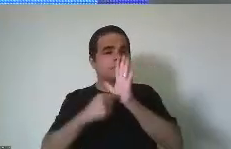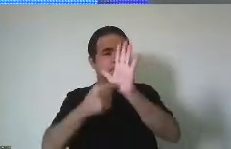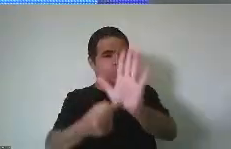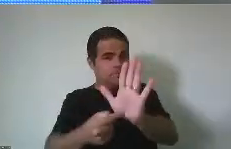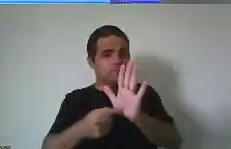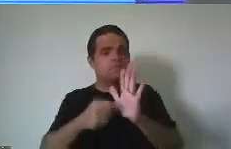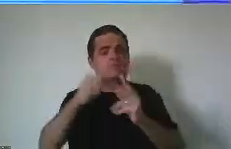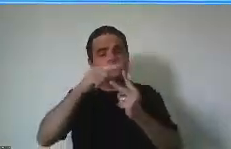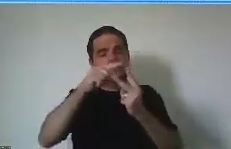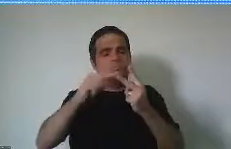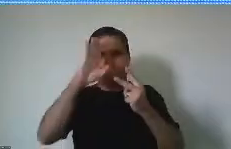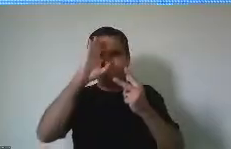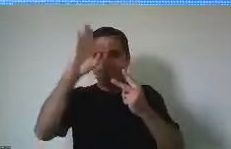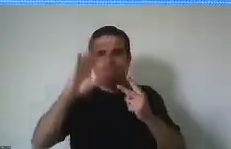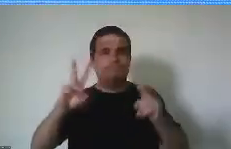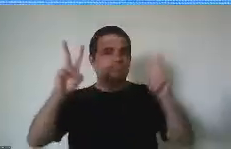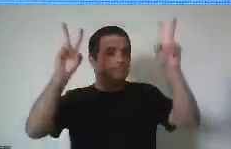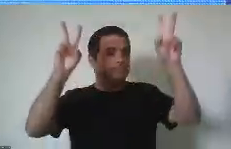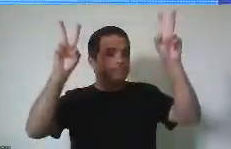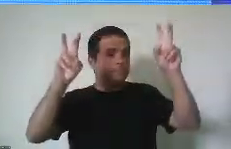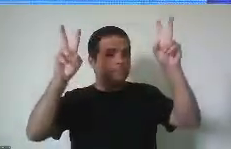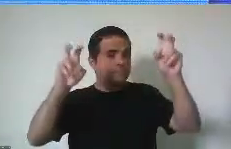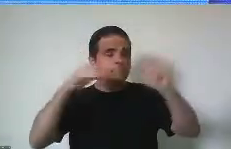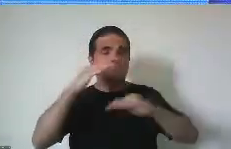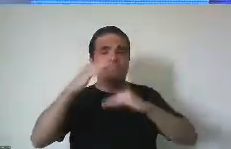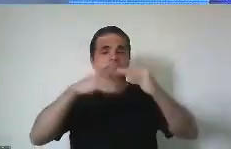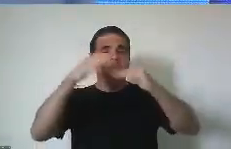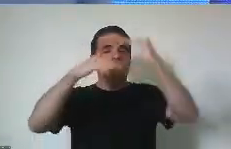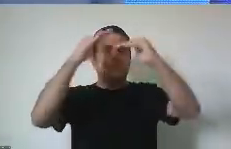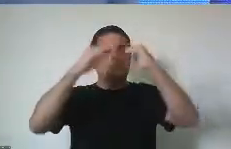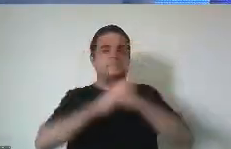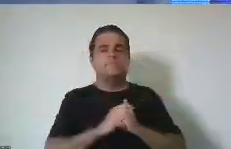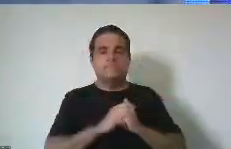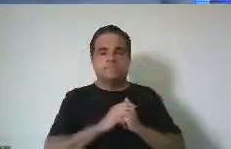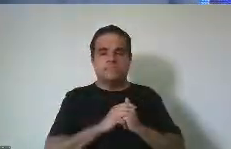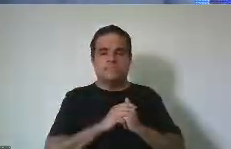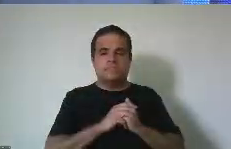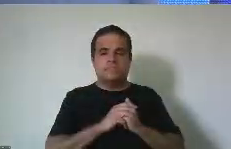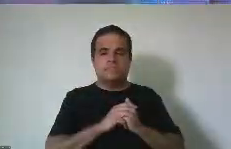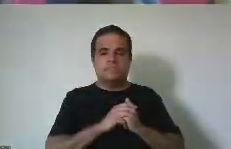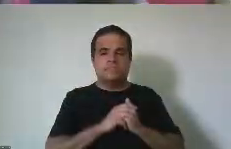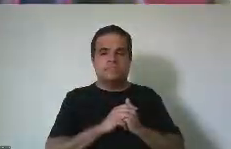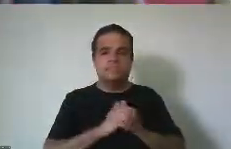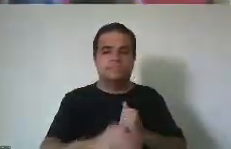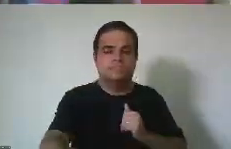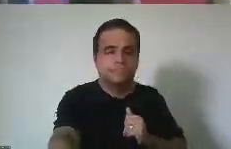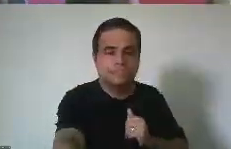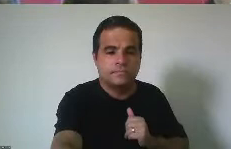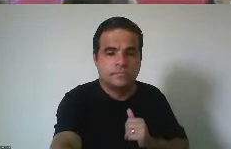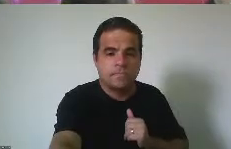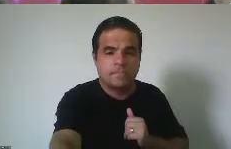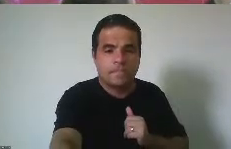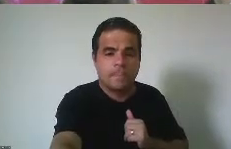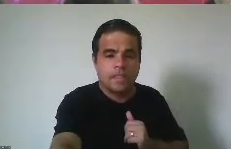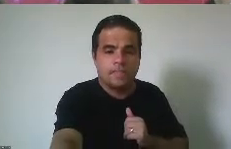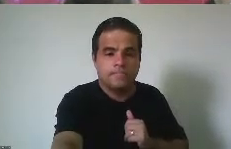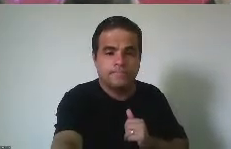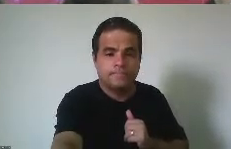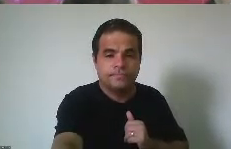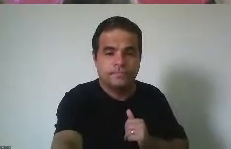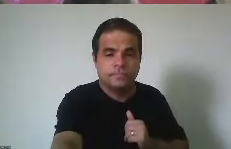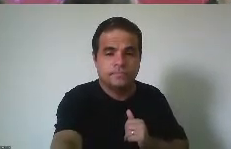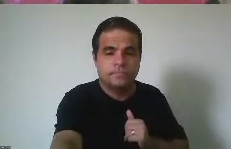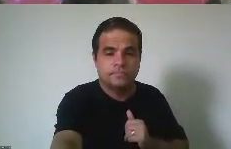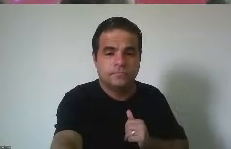dois principais Pilares de crescimento que são a gestão do contrato renovado que é o contrato